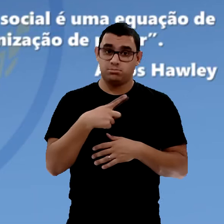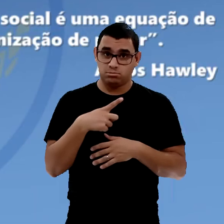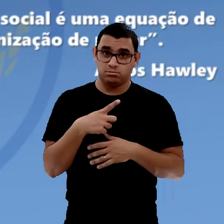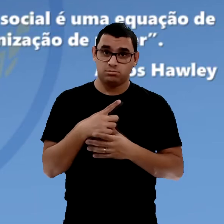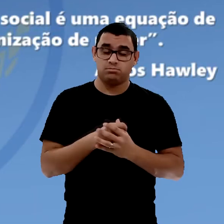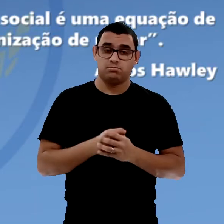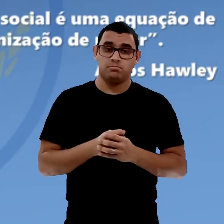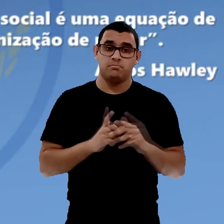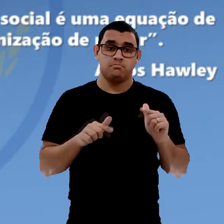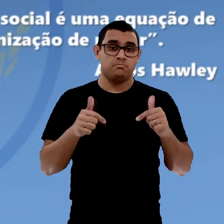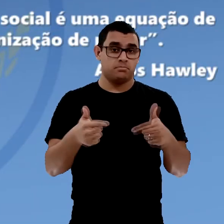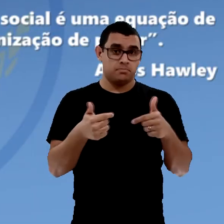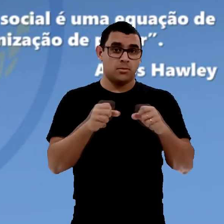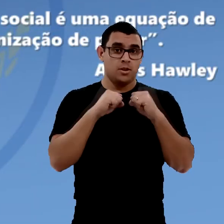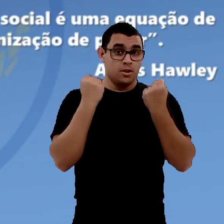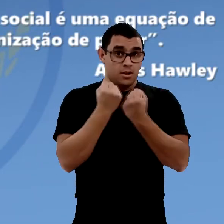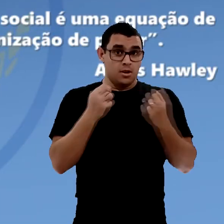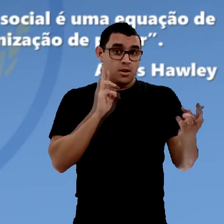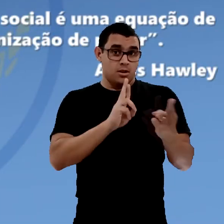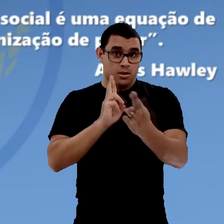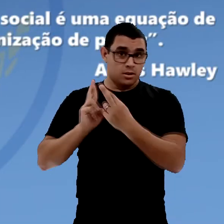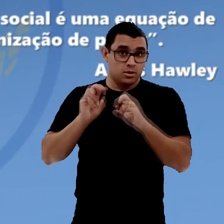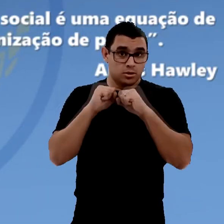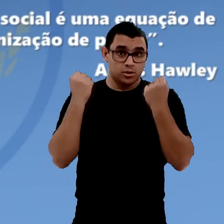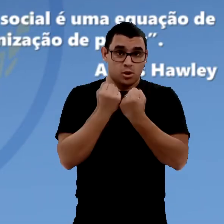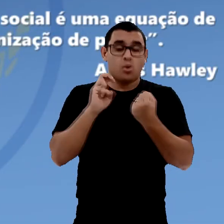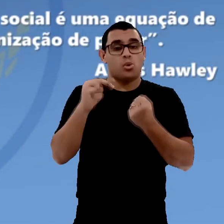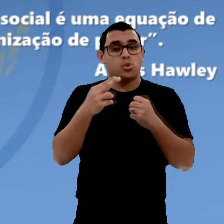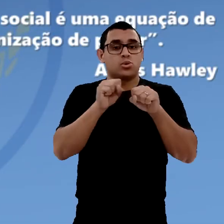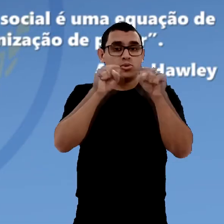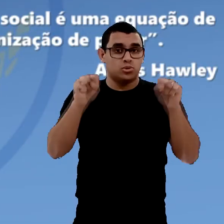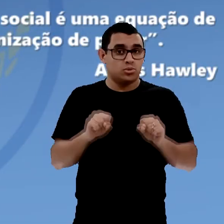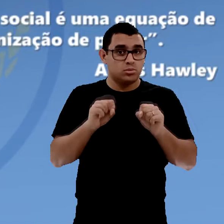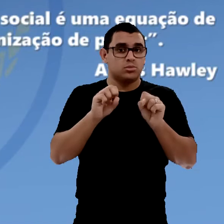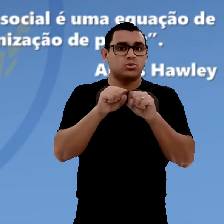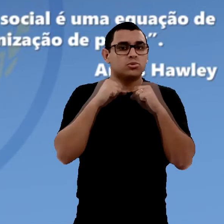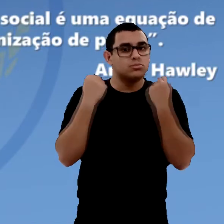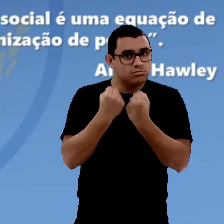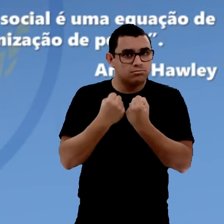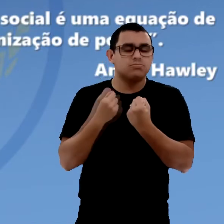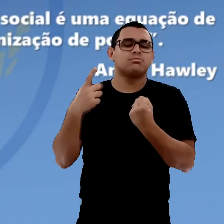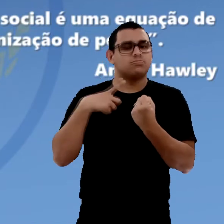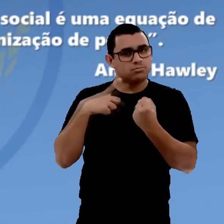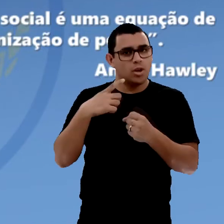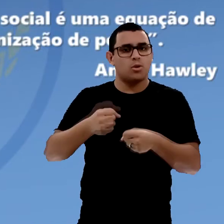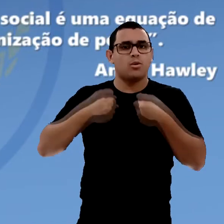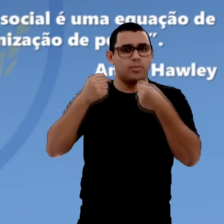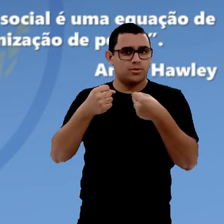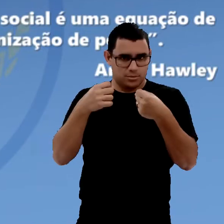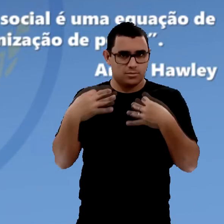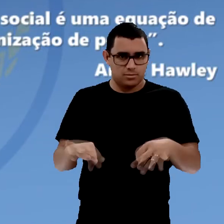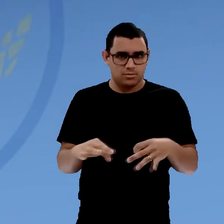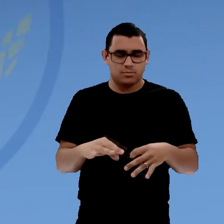existe ato social, relação social ou grupo ou sistema social, existe aí o